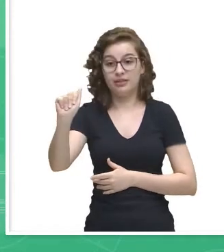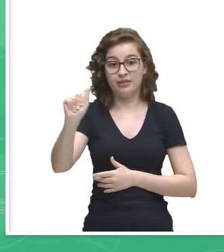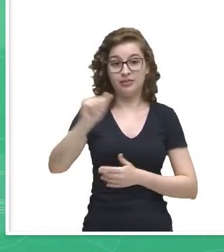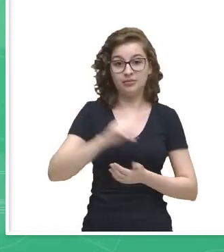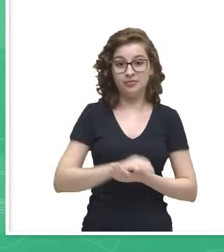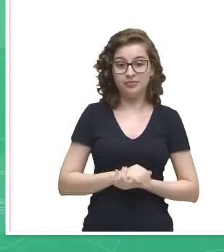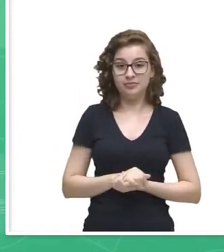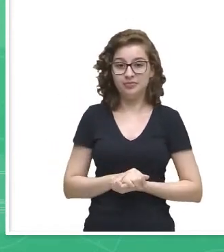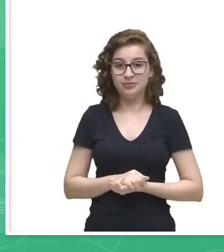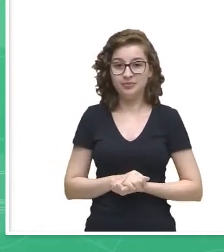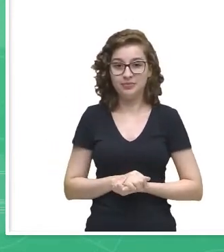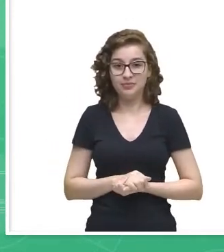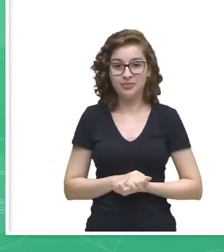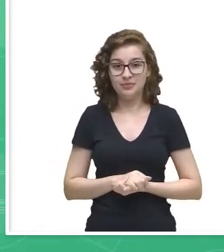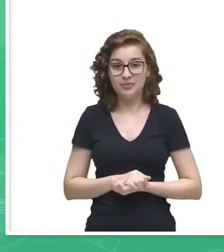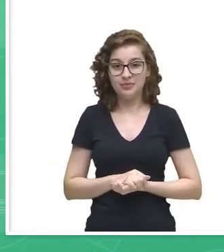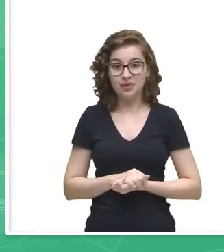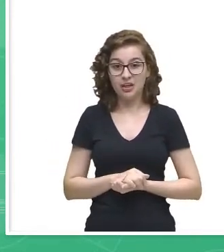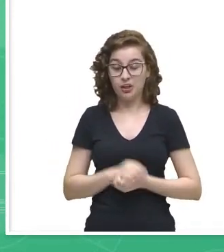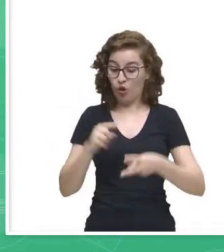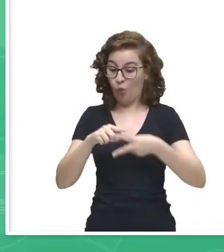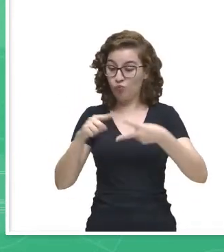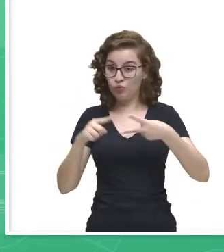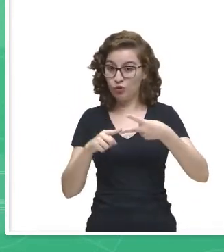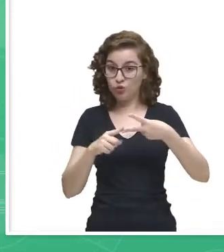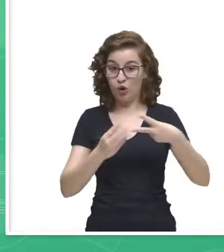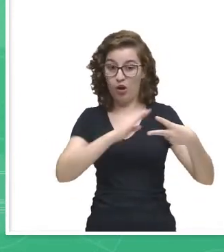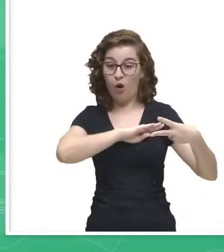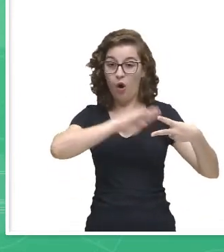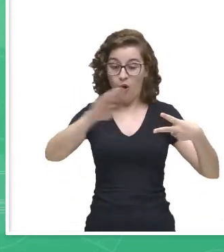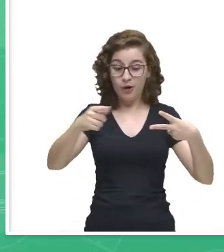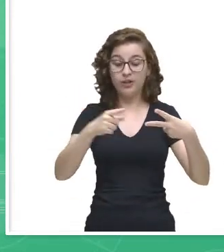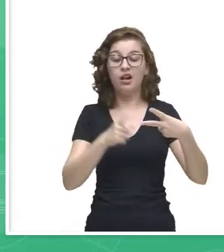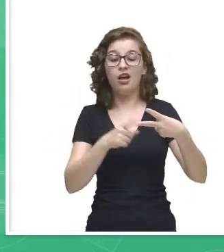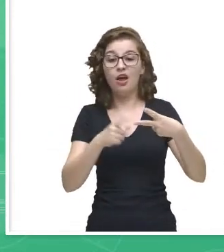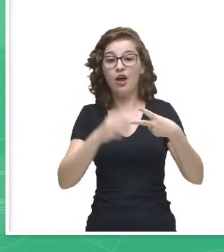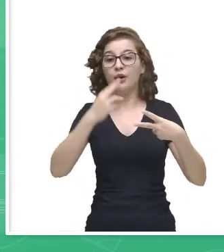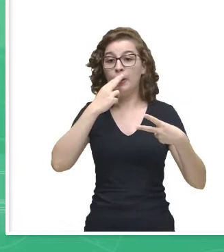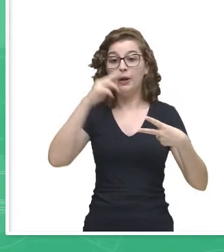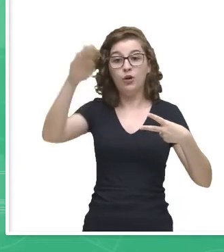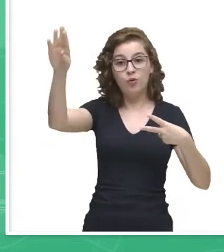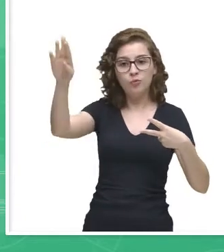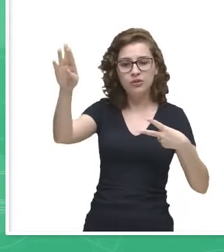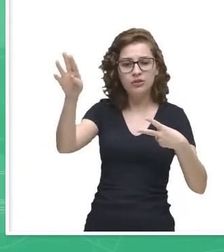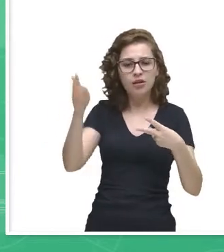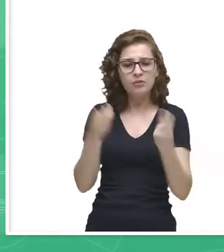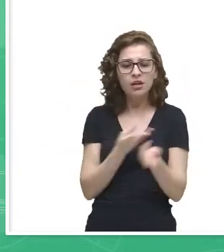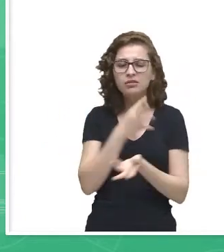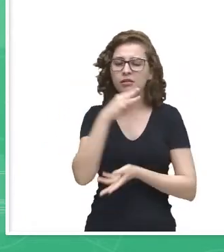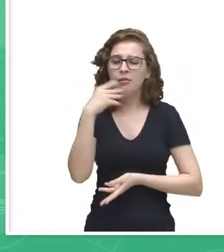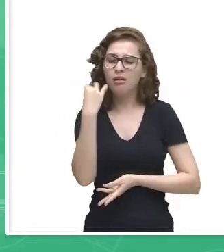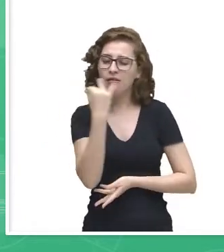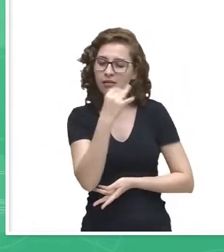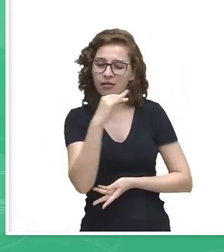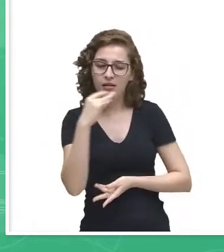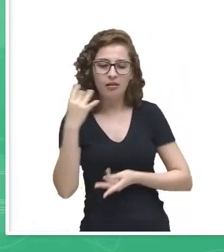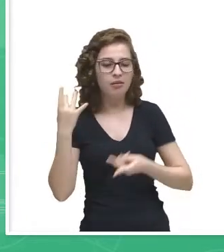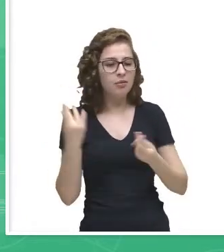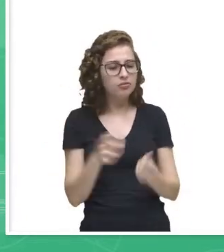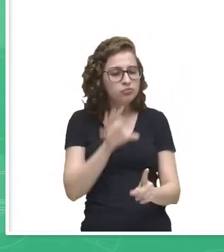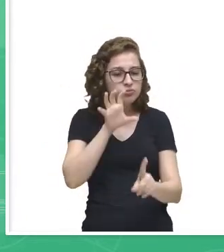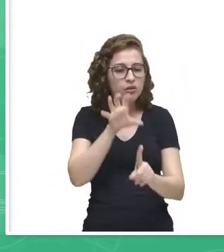essas características, eles falavam às massas e as pessoas iam às lágrimas, elas choravam,